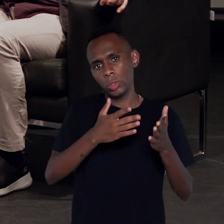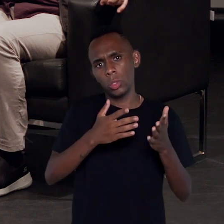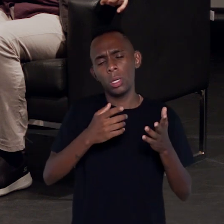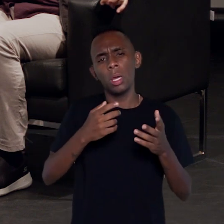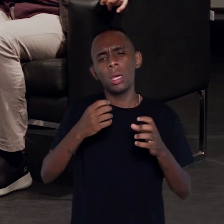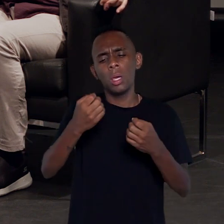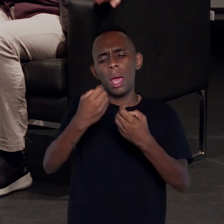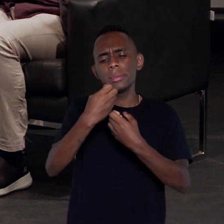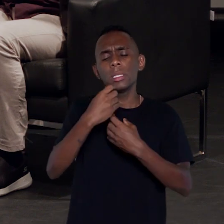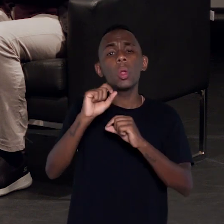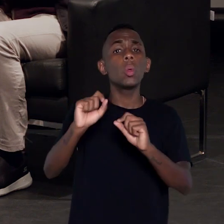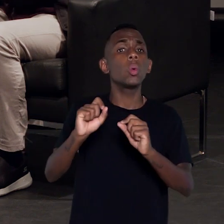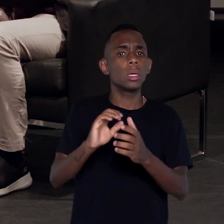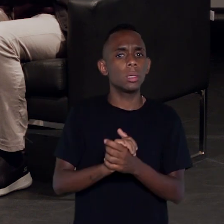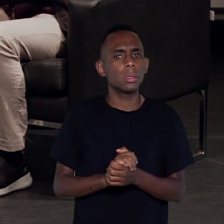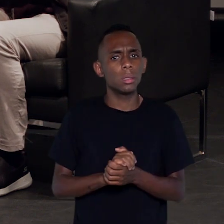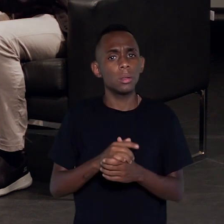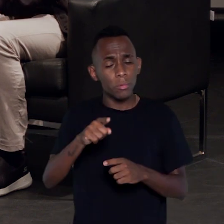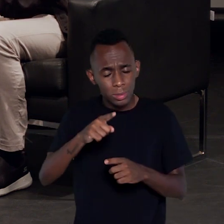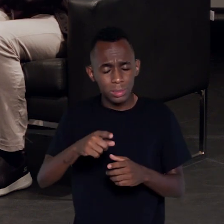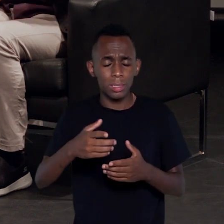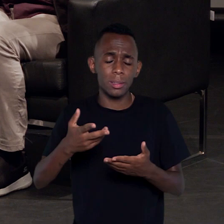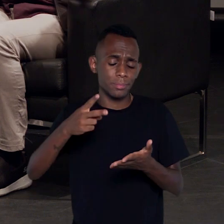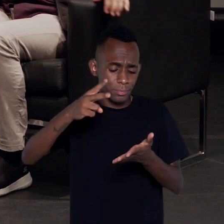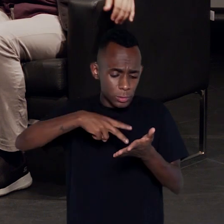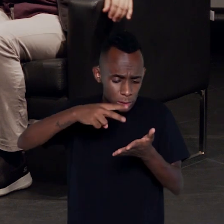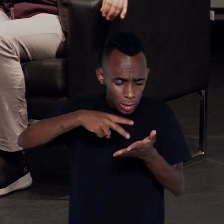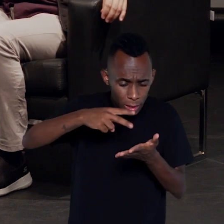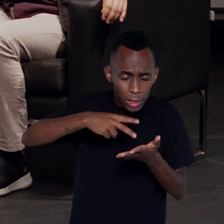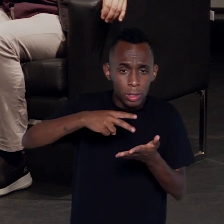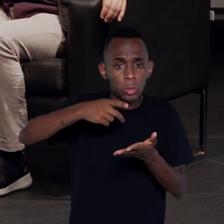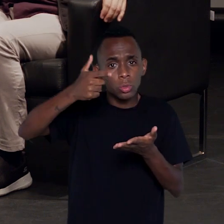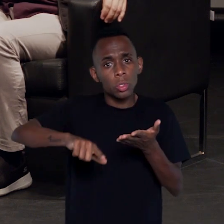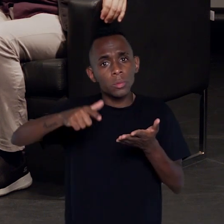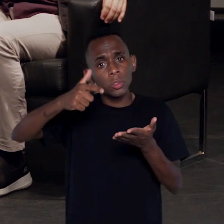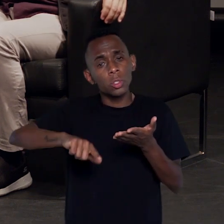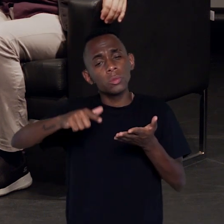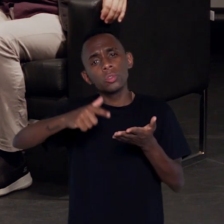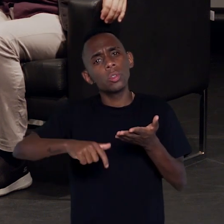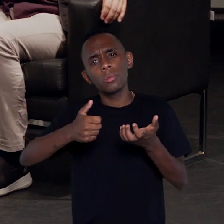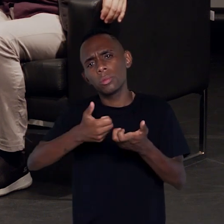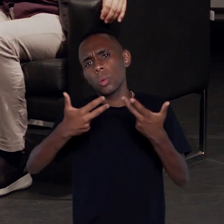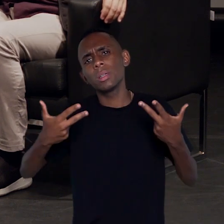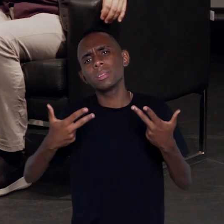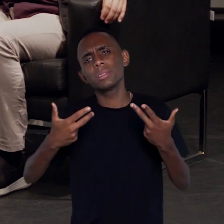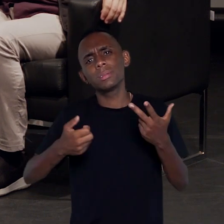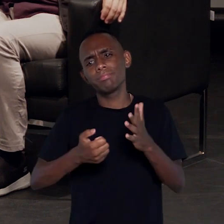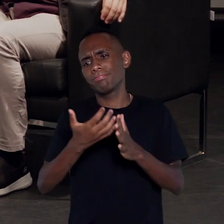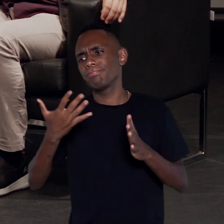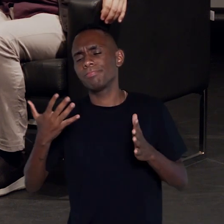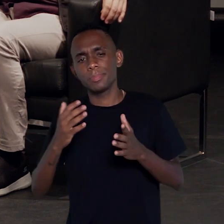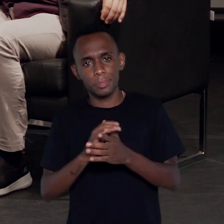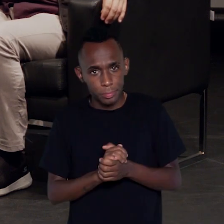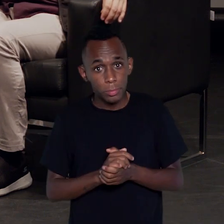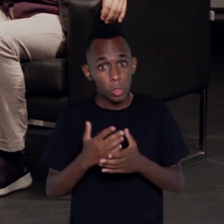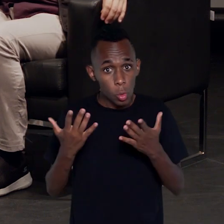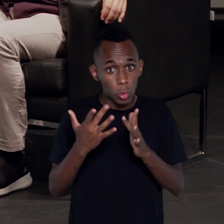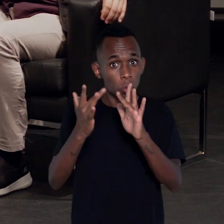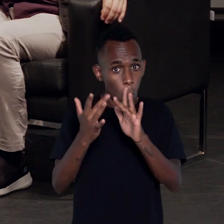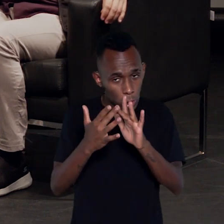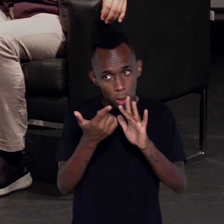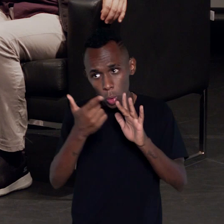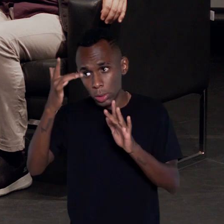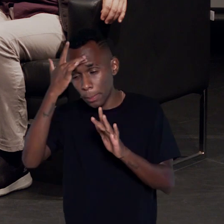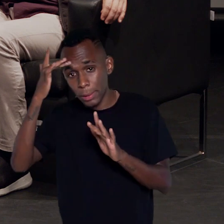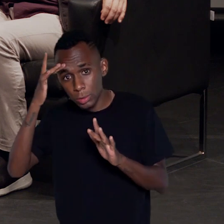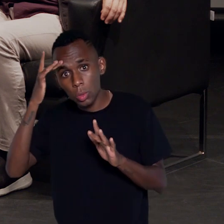ensinando. Porque você está revendo esse livro quantas vezes? Hoje você ficou 2 horas agora conversando com o Marcelo Tasso, por sinal, faça aqui o registro e